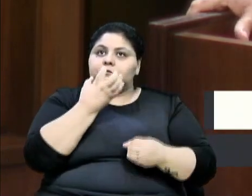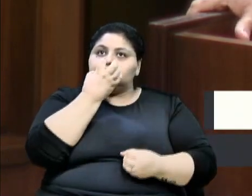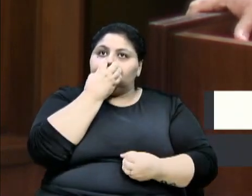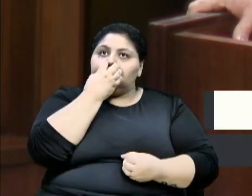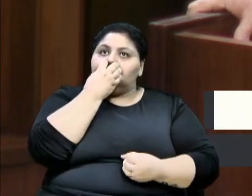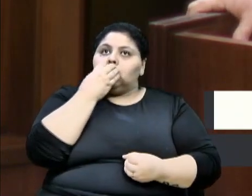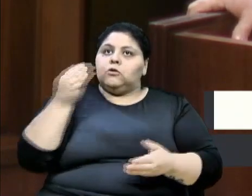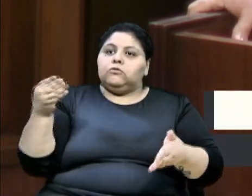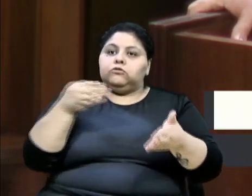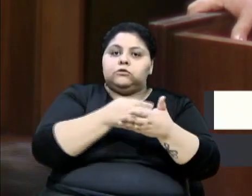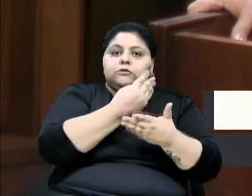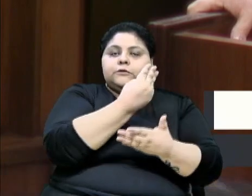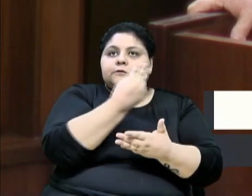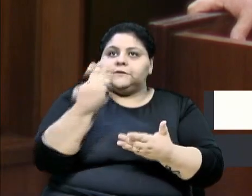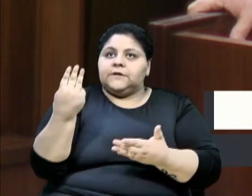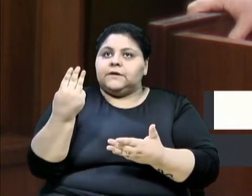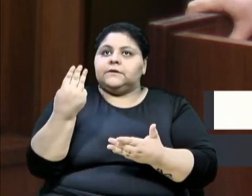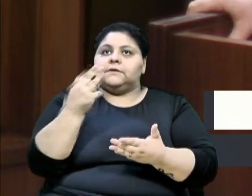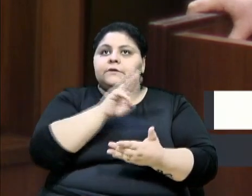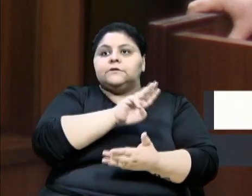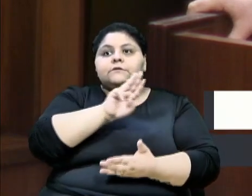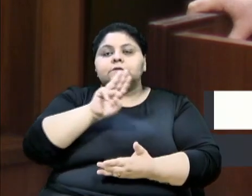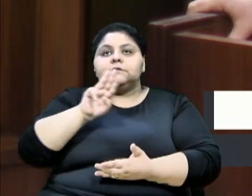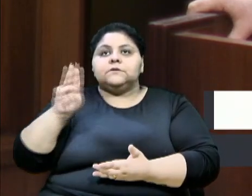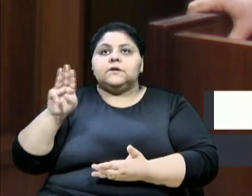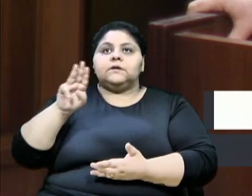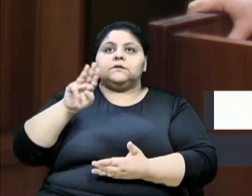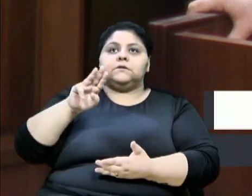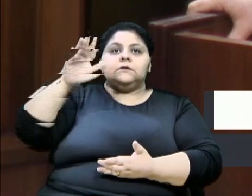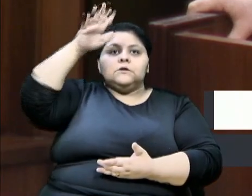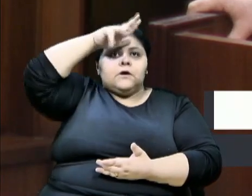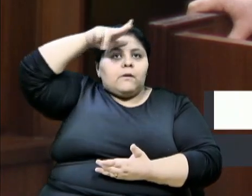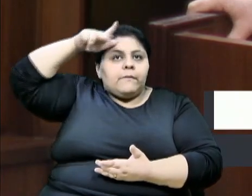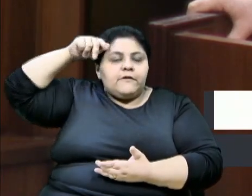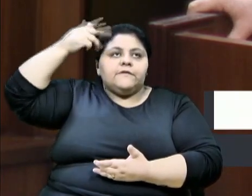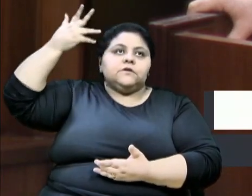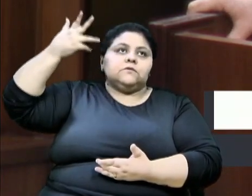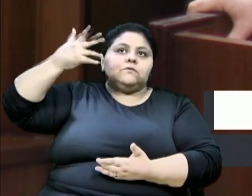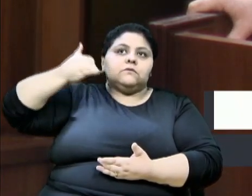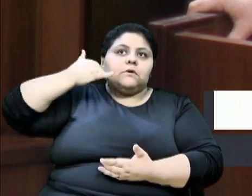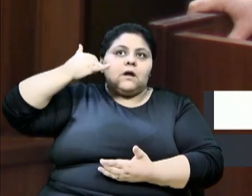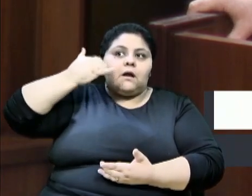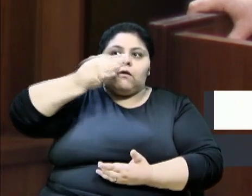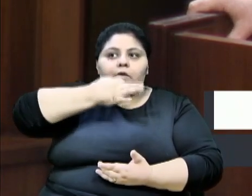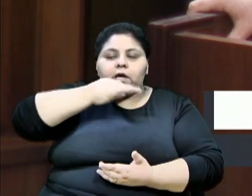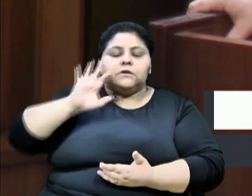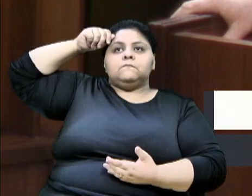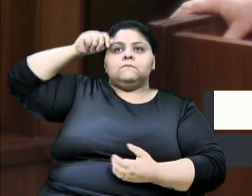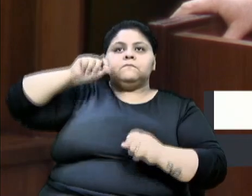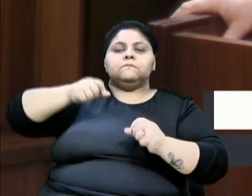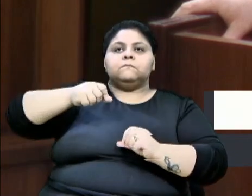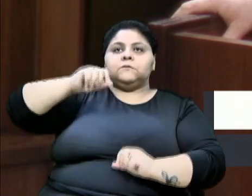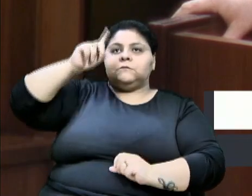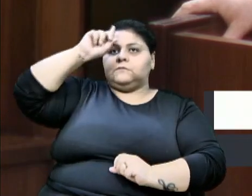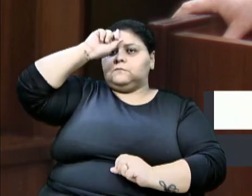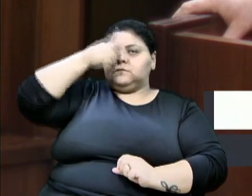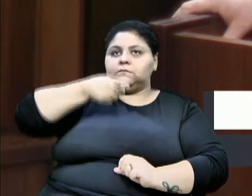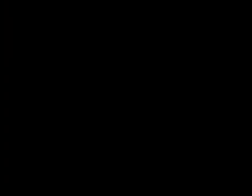aí um indicativo já de uma área, o prefeito lançou no início do ano, o terreno onde será